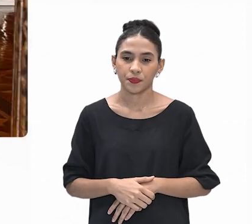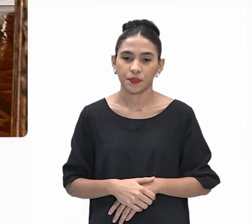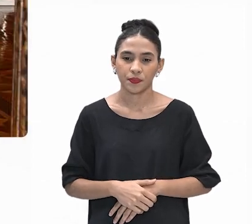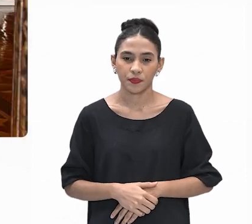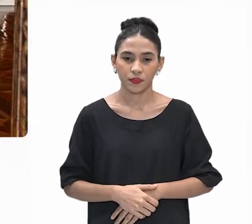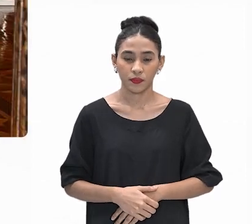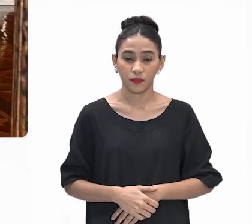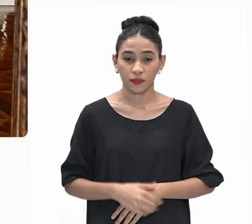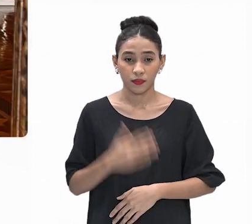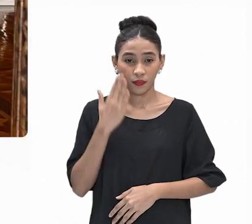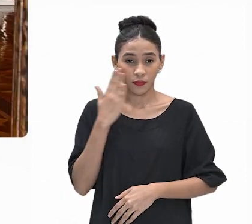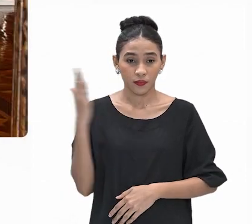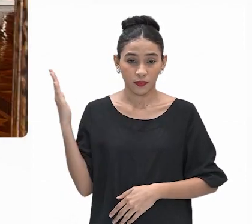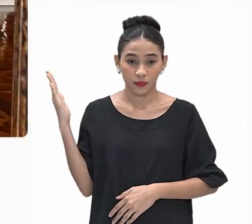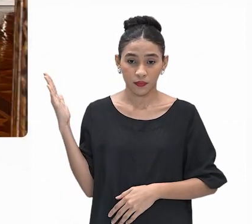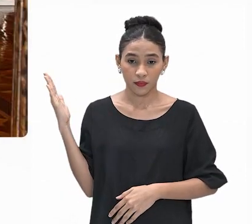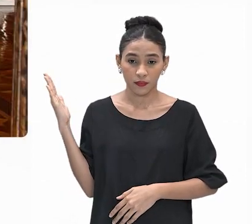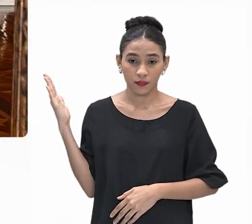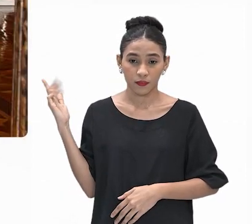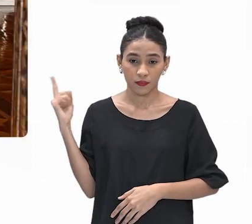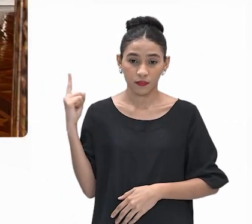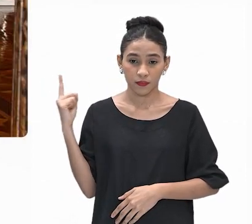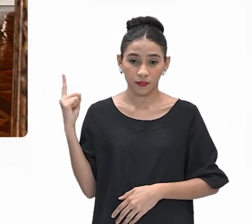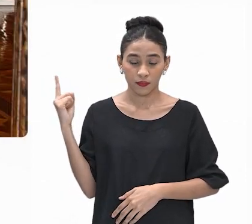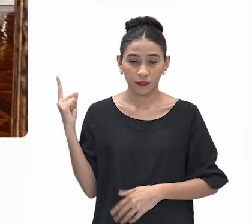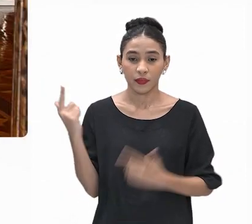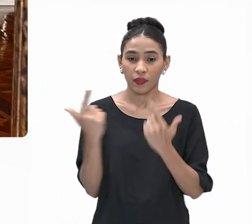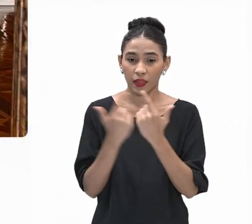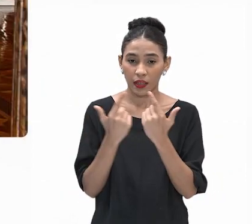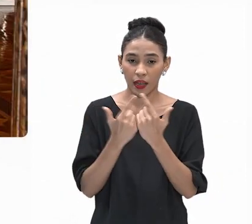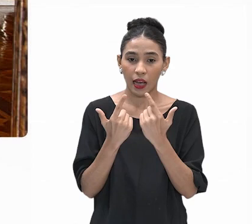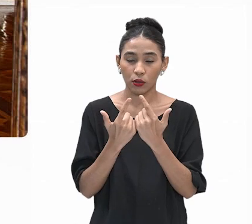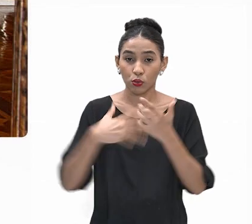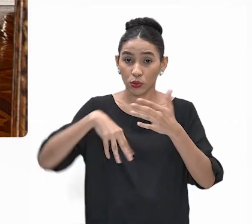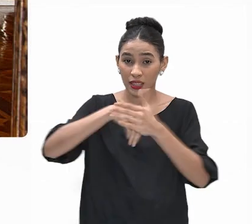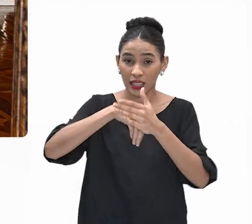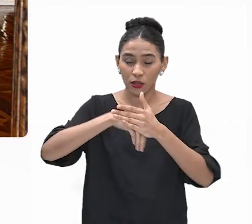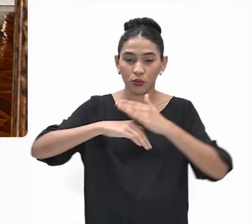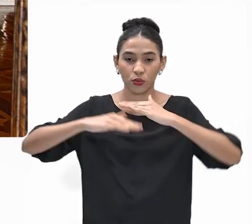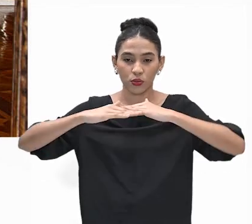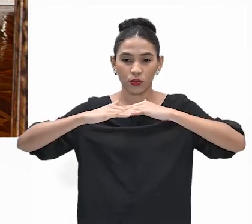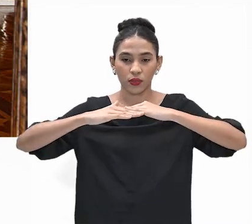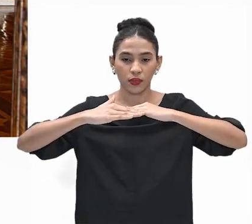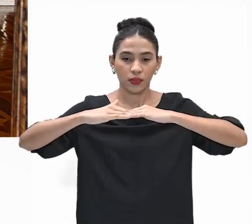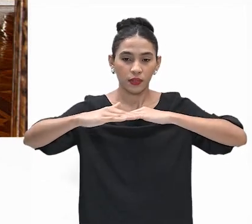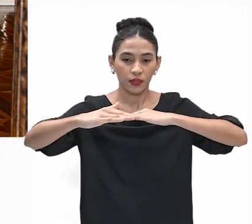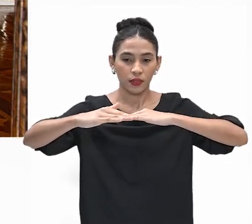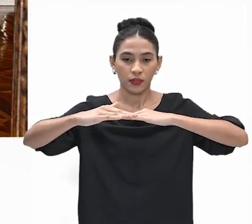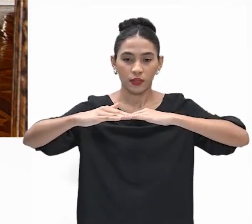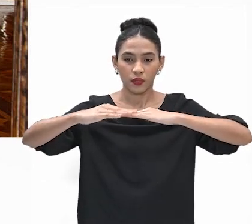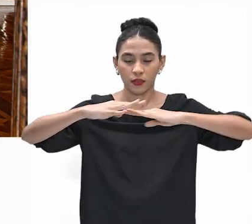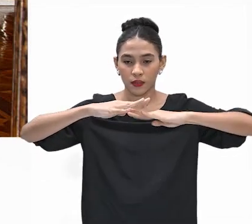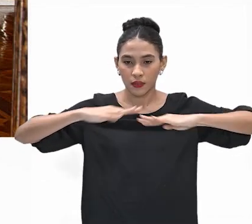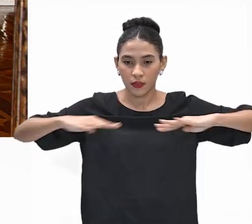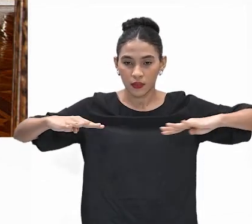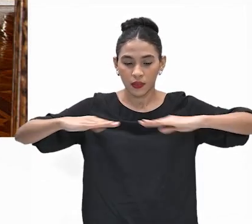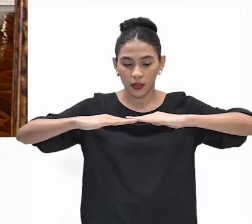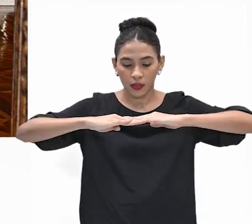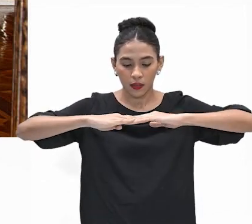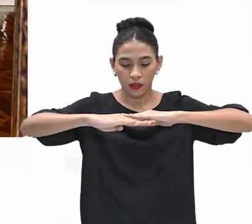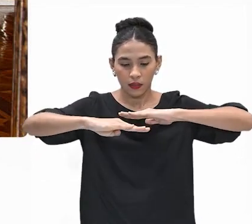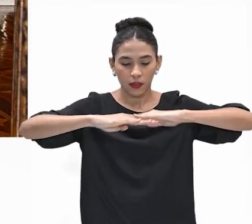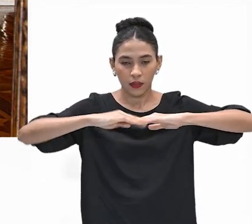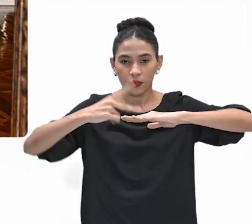teatro. Aí nós temos esse salão, que é o Salão Nobre, que tem todo o piso feito